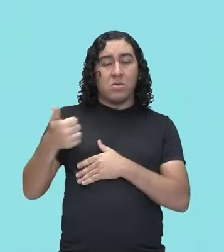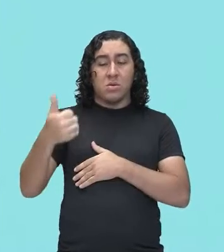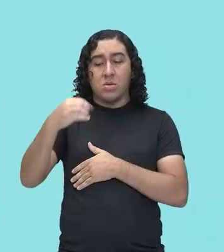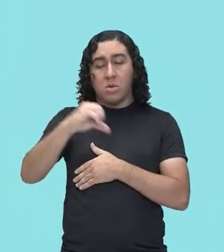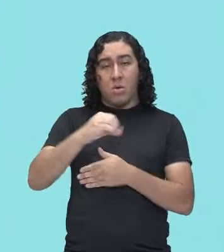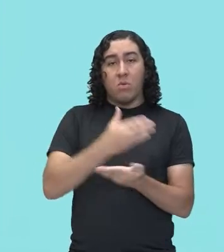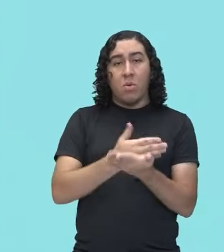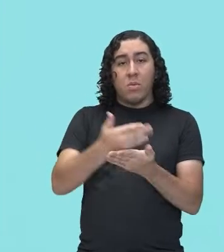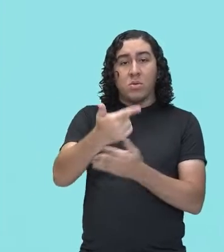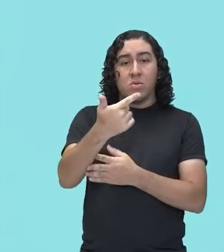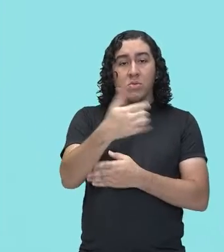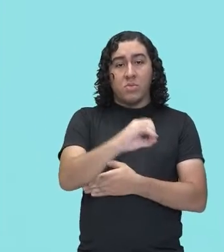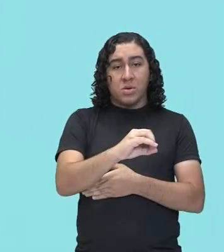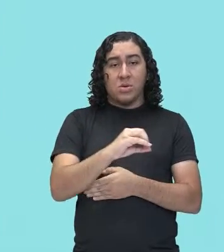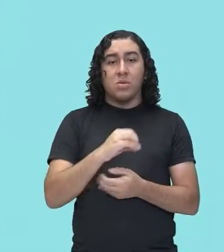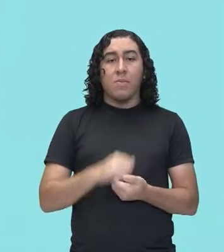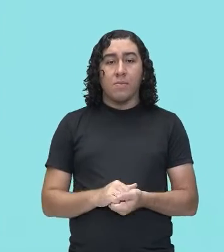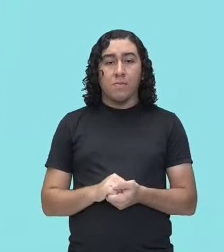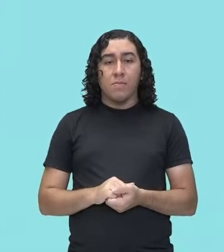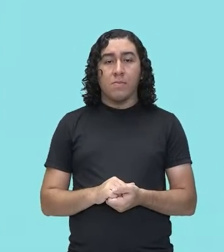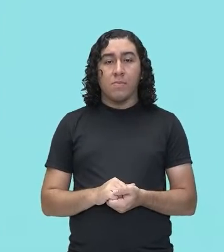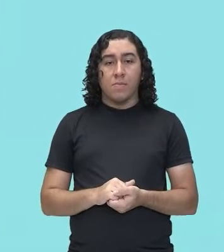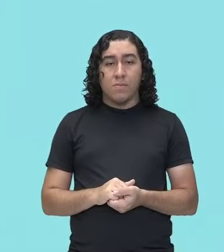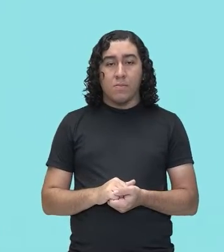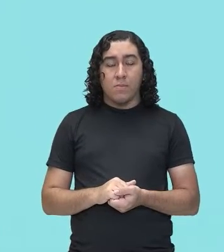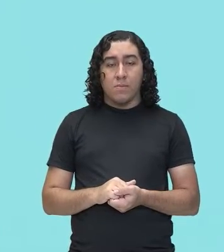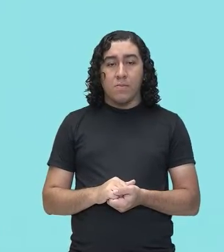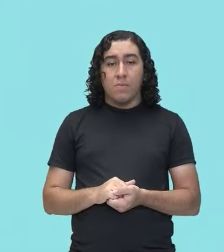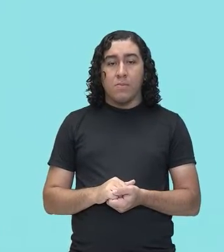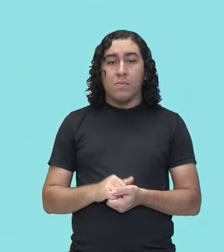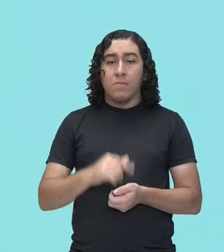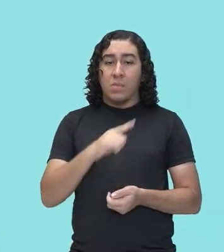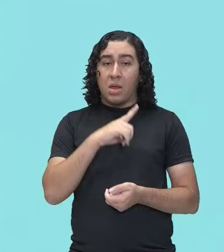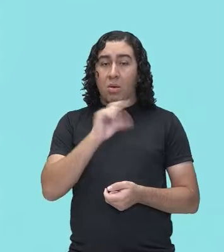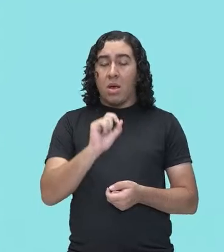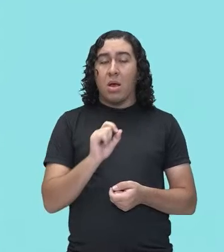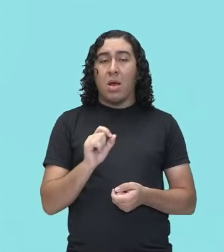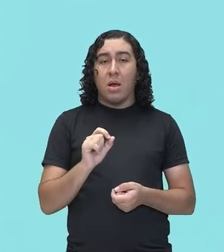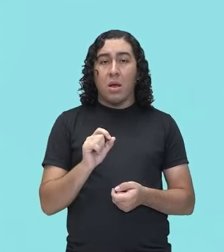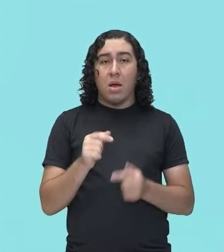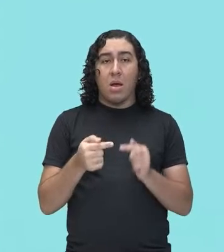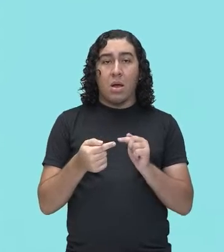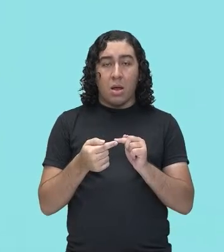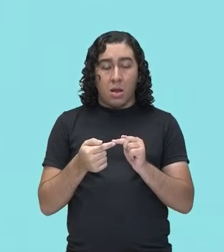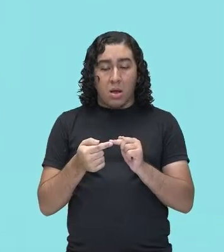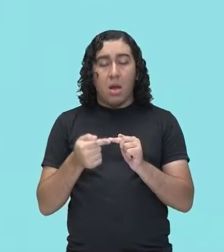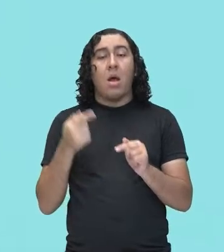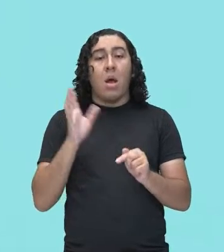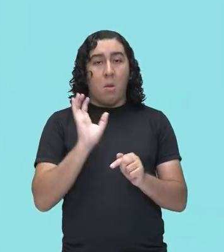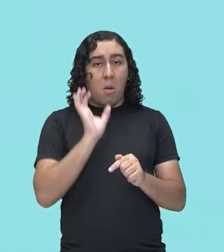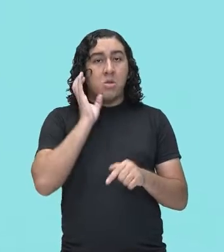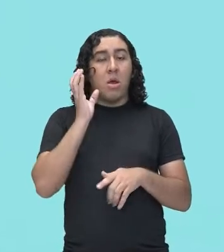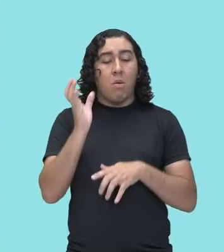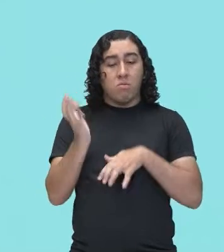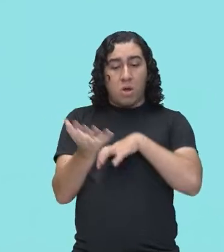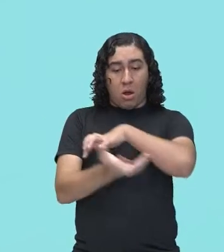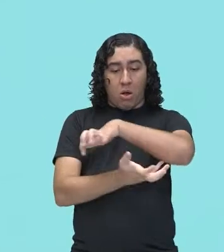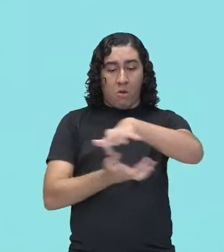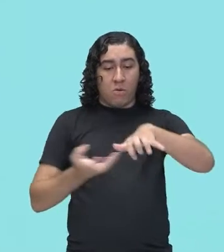início do XX, houve uma ruptura com a revolução tecnológica.